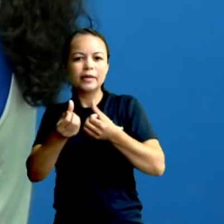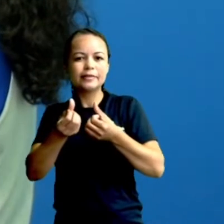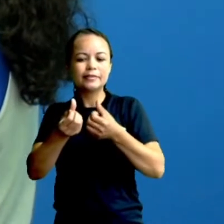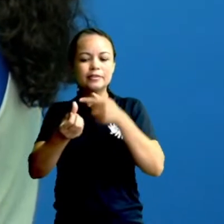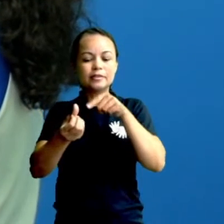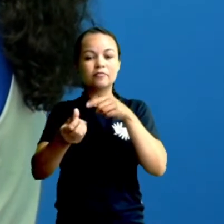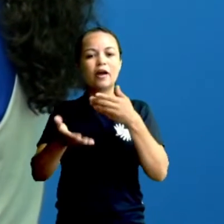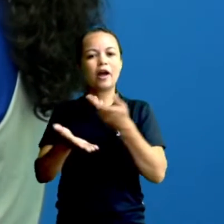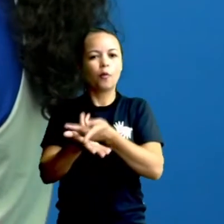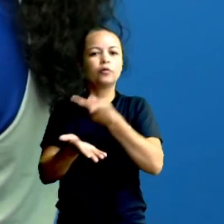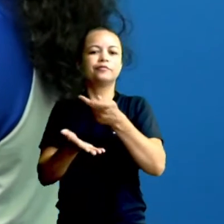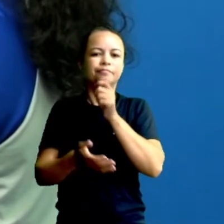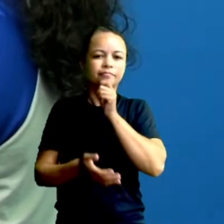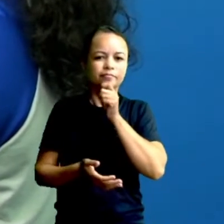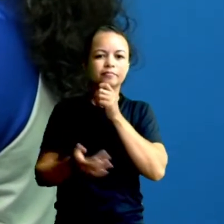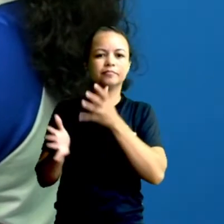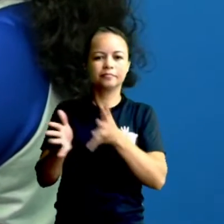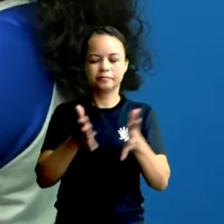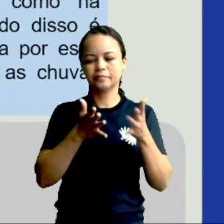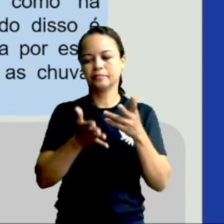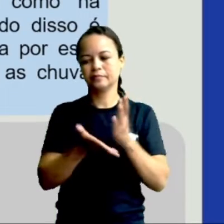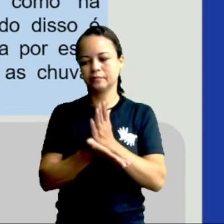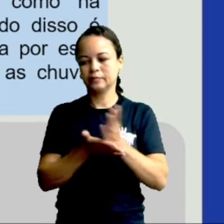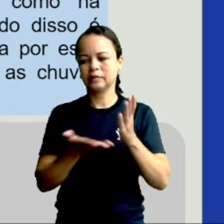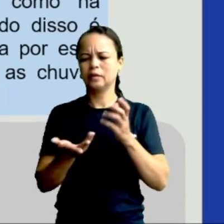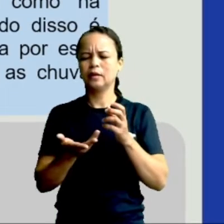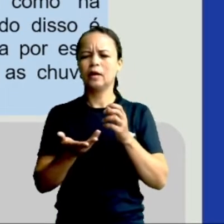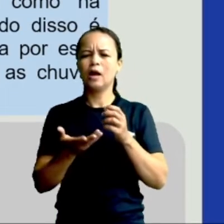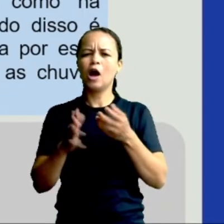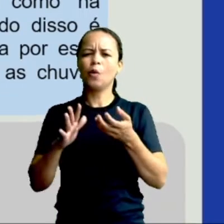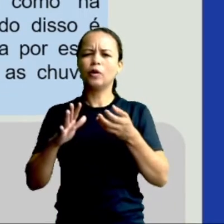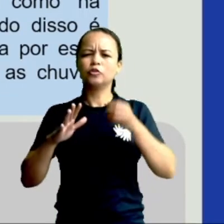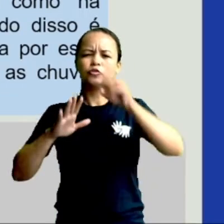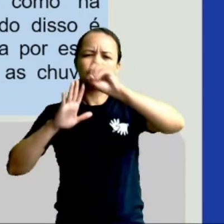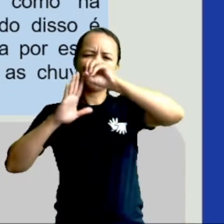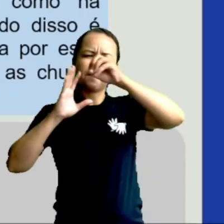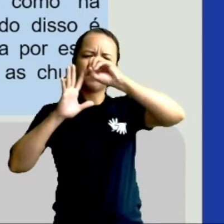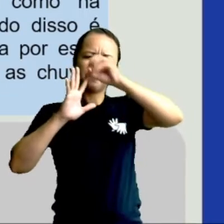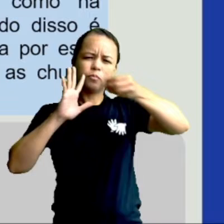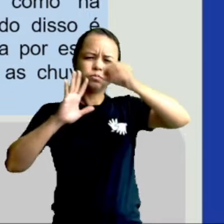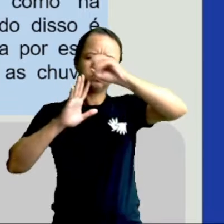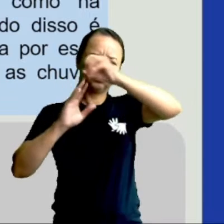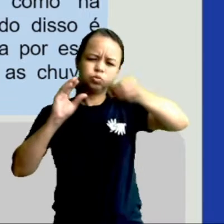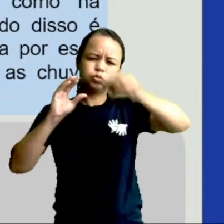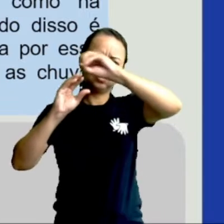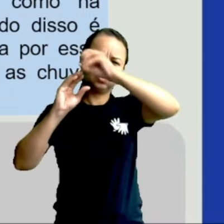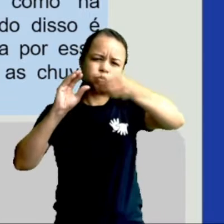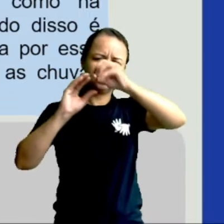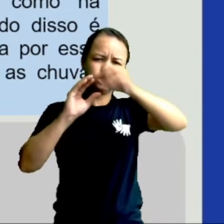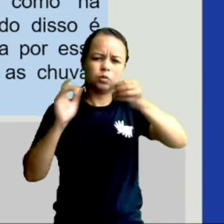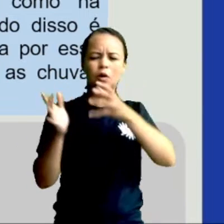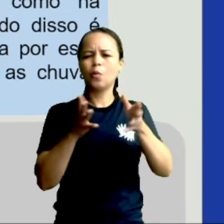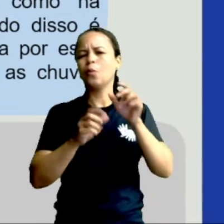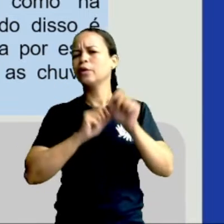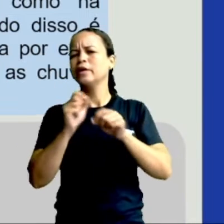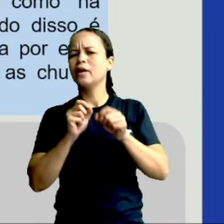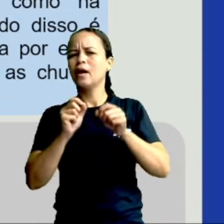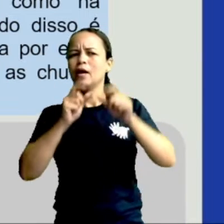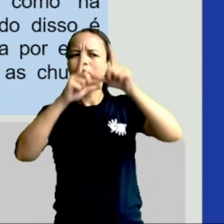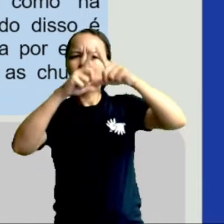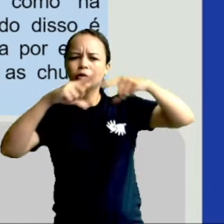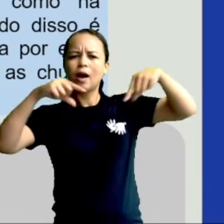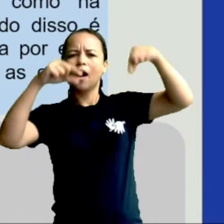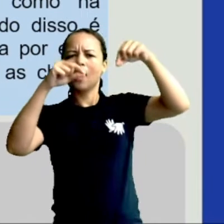o que é uma chuva de meteoros? O que é conjunção de astros e o que é uma superlua?